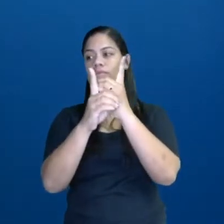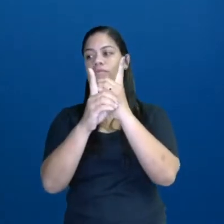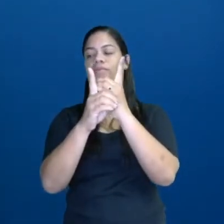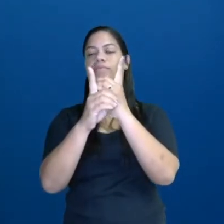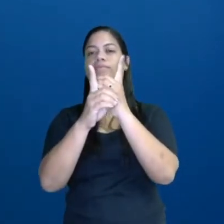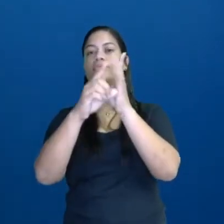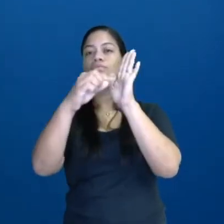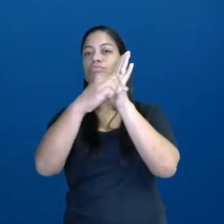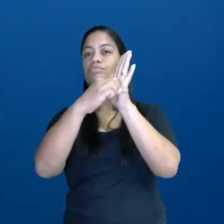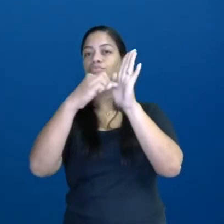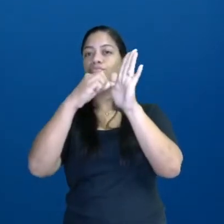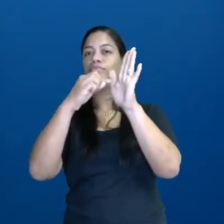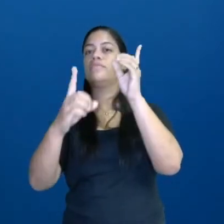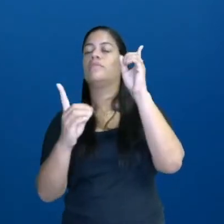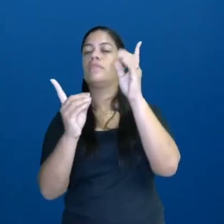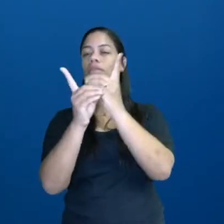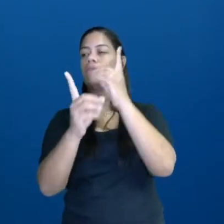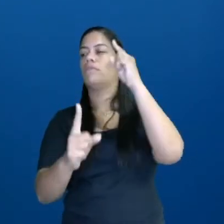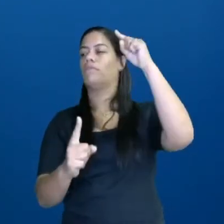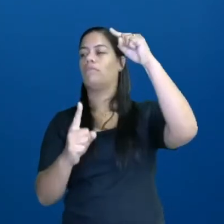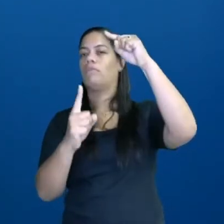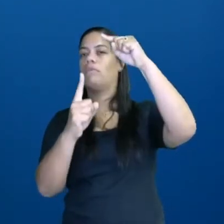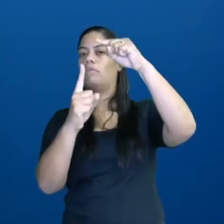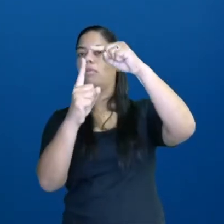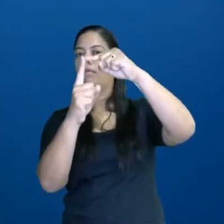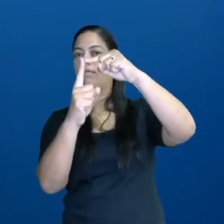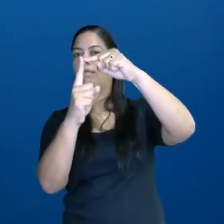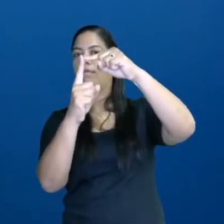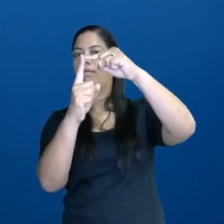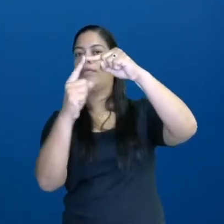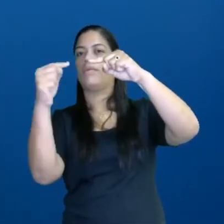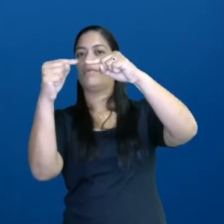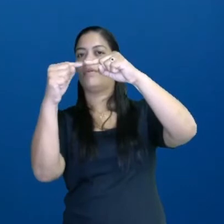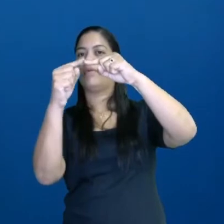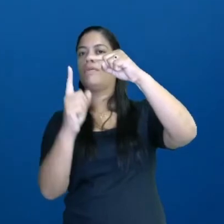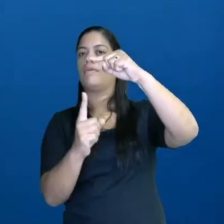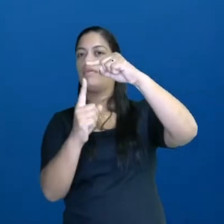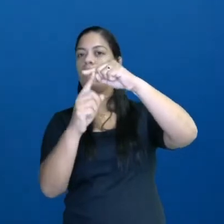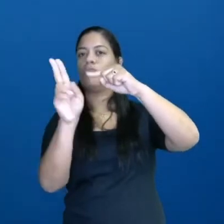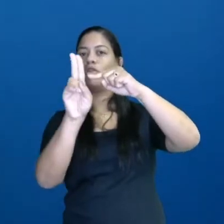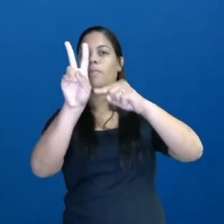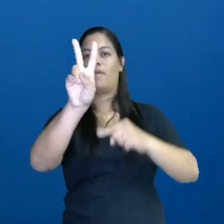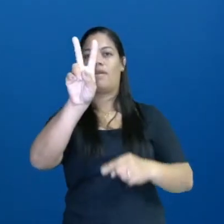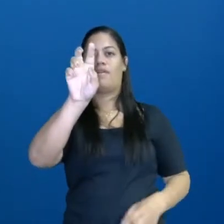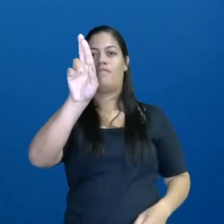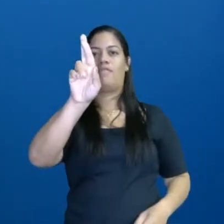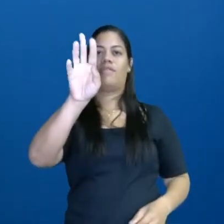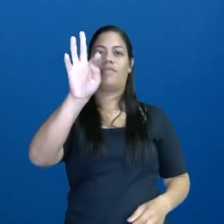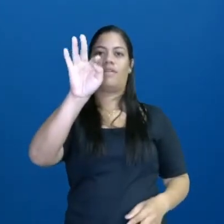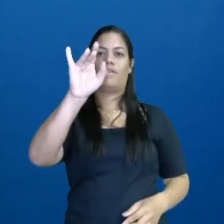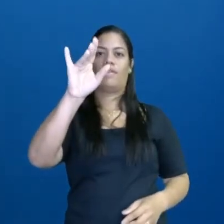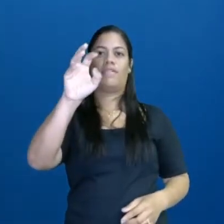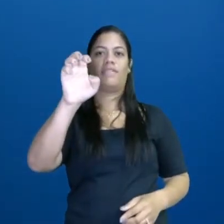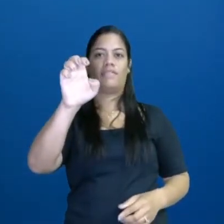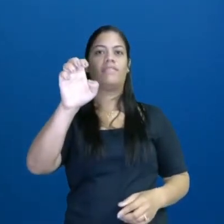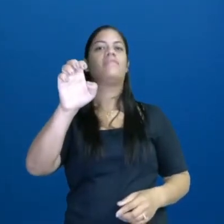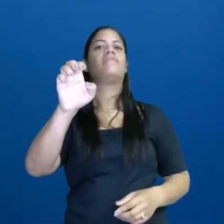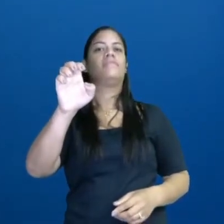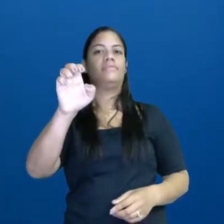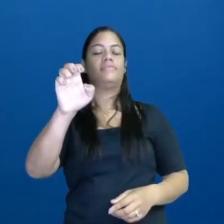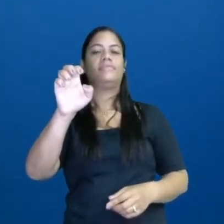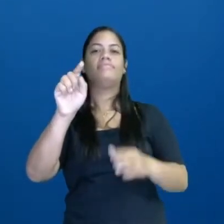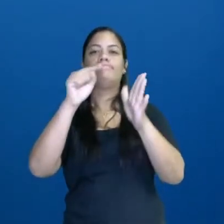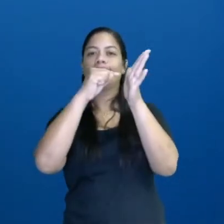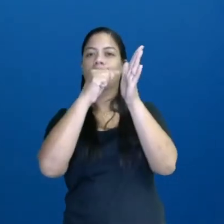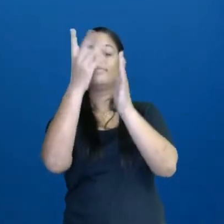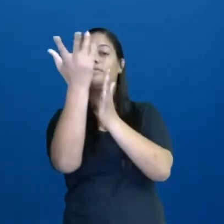duas semirretas, ó, eu tenho um pontinho, né? Esse meu pontinho aqui, eu chamo ele de vértice, ok? E cortando aqui, ó, esse meu